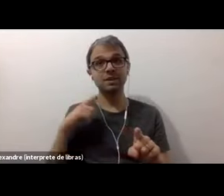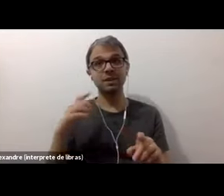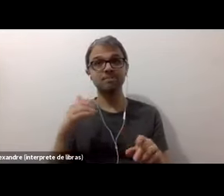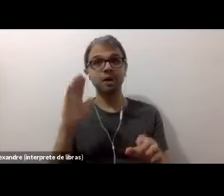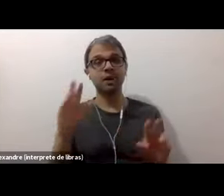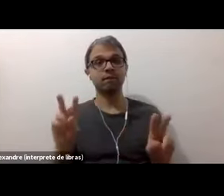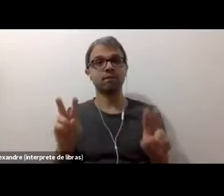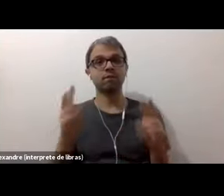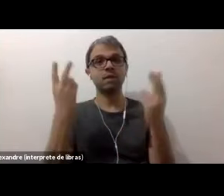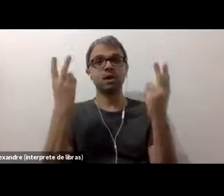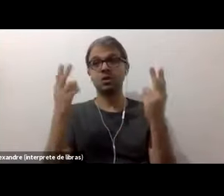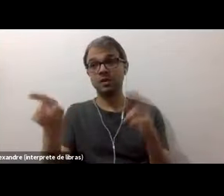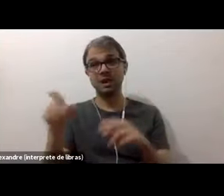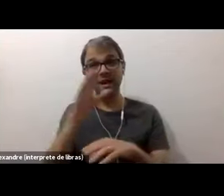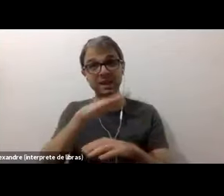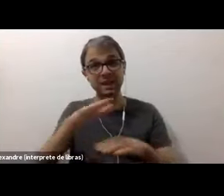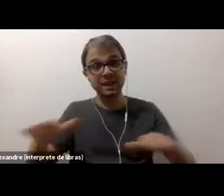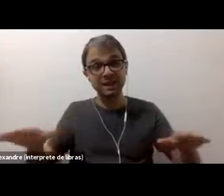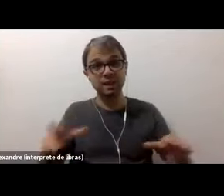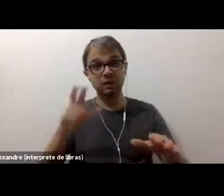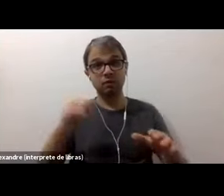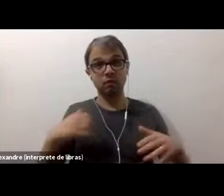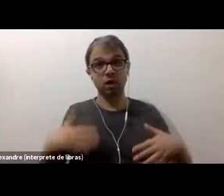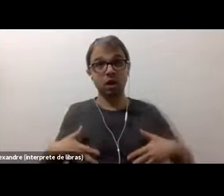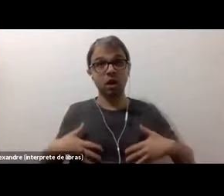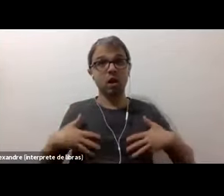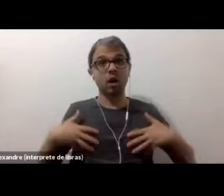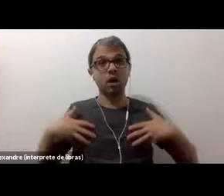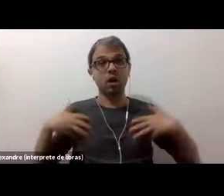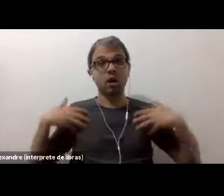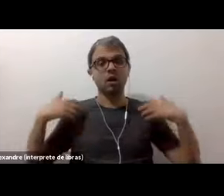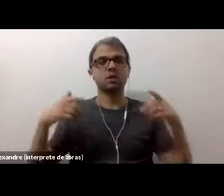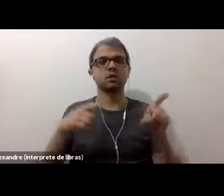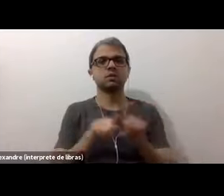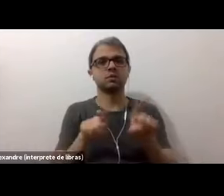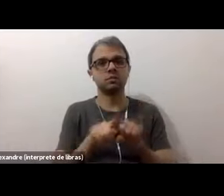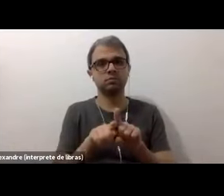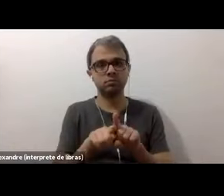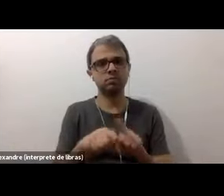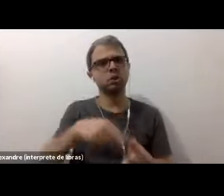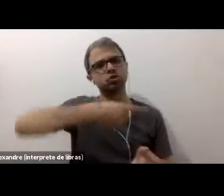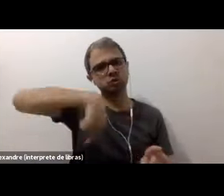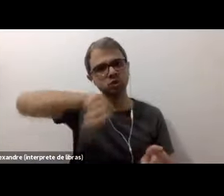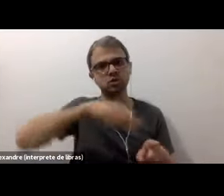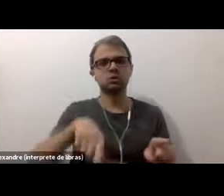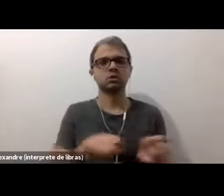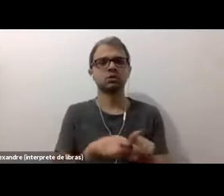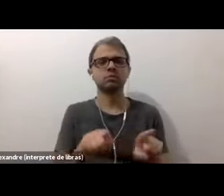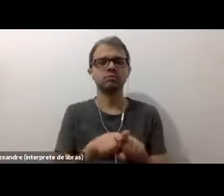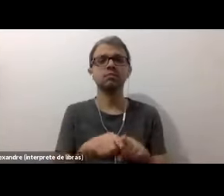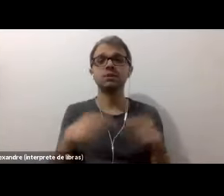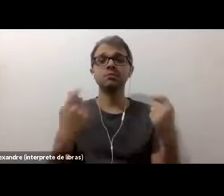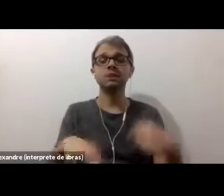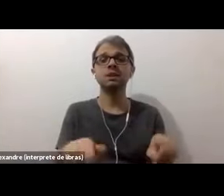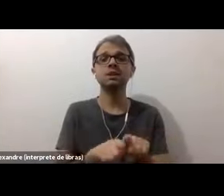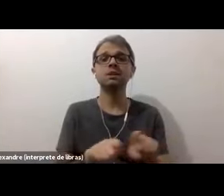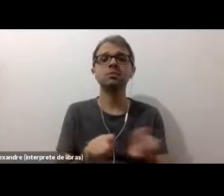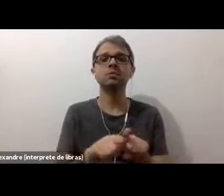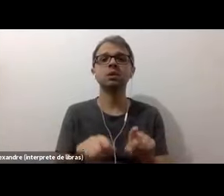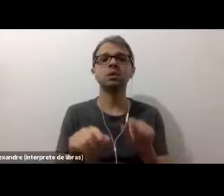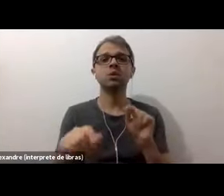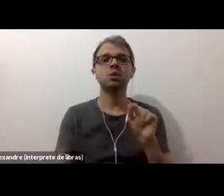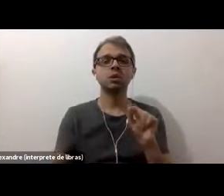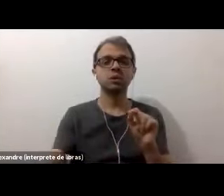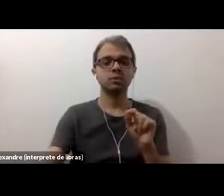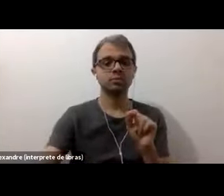autoestima das crianças, dos adolescentes e nossa também, né? é preciso também, para que a gente entenda